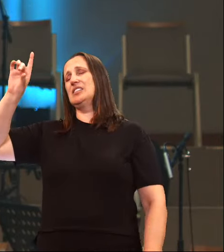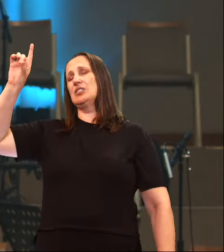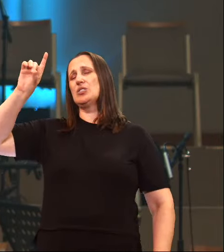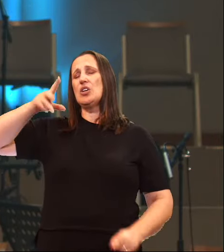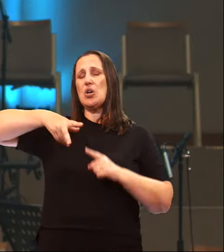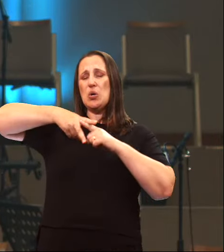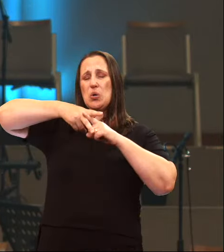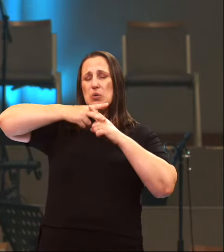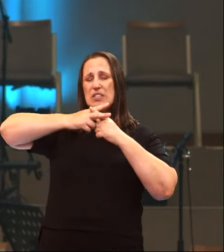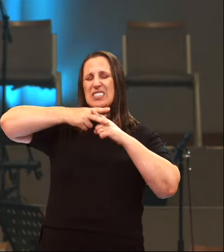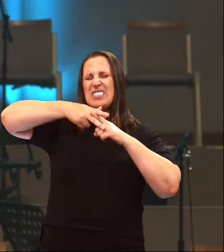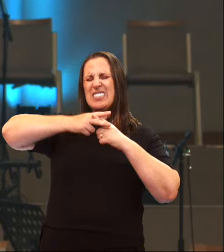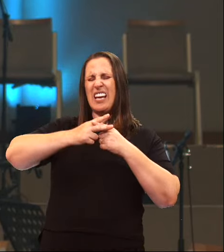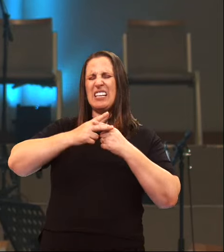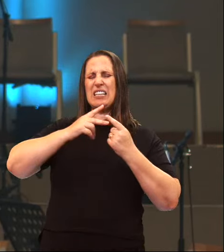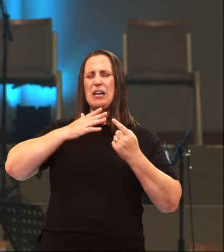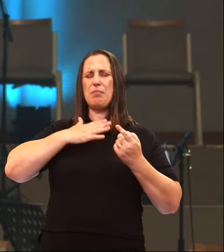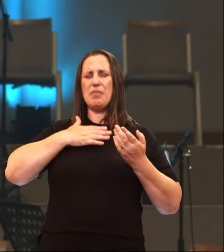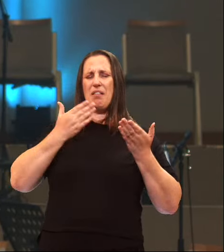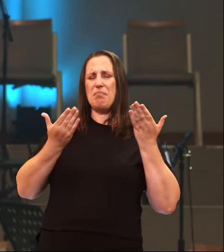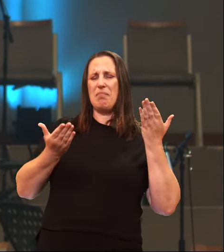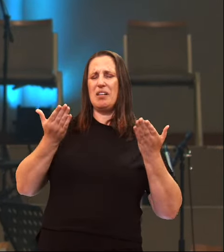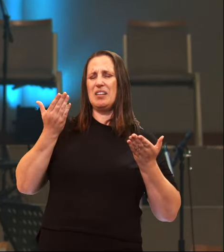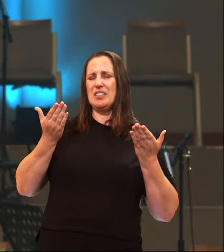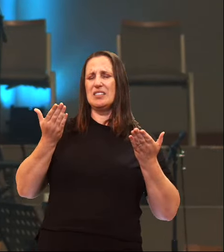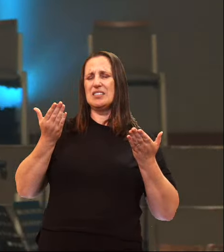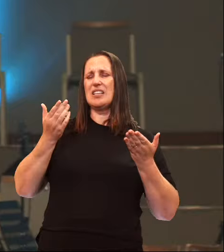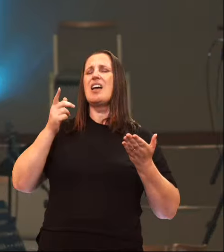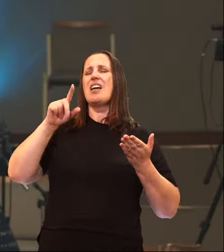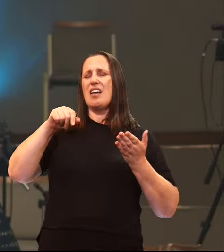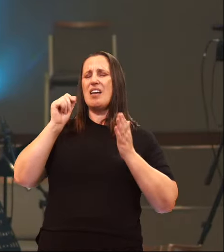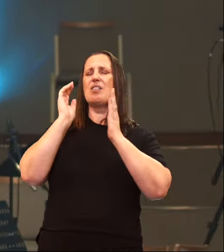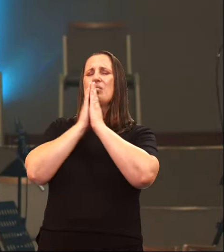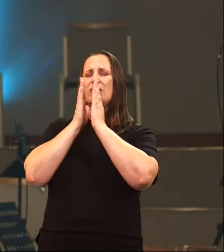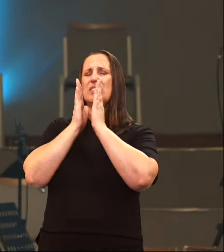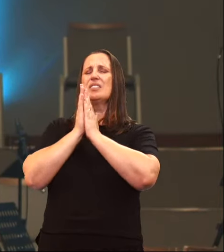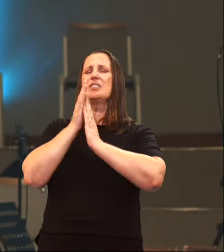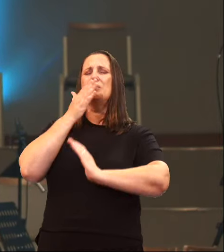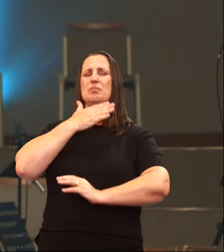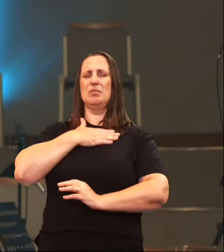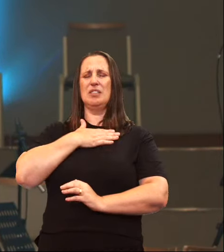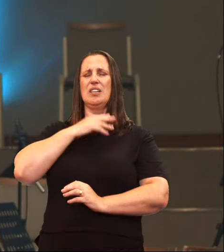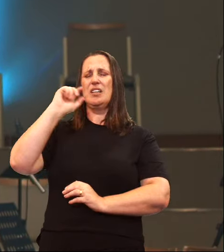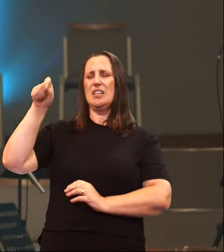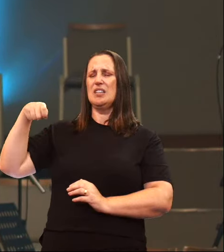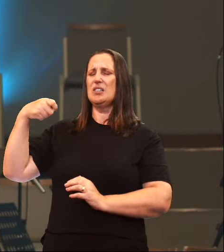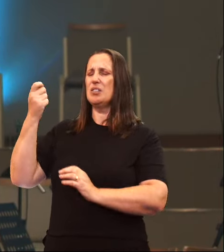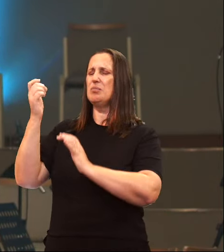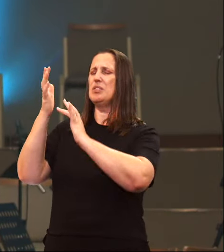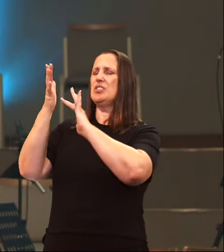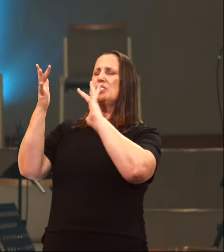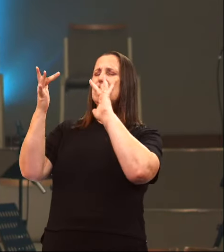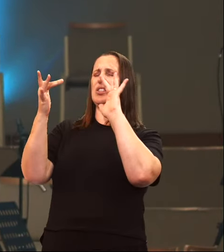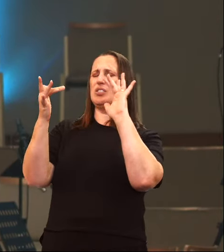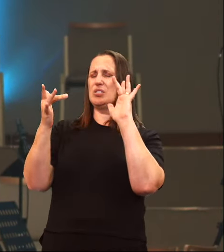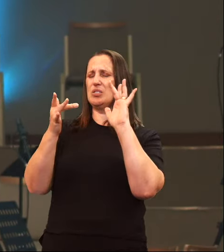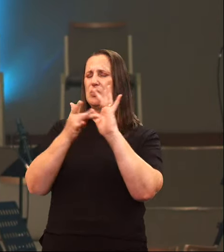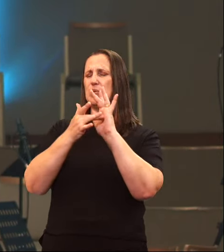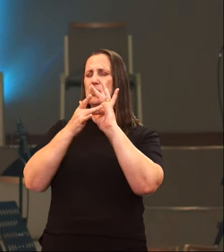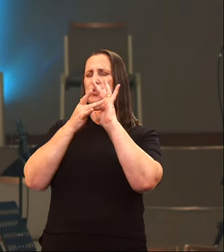da minha vida, Deus. Essa é minha oração. Em nome